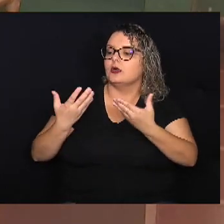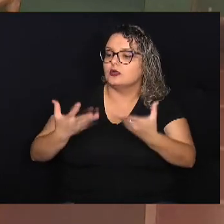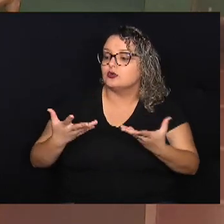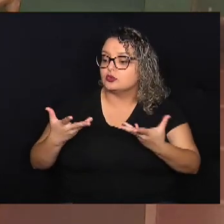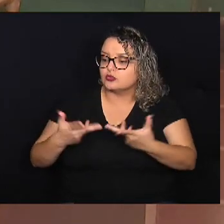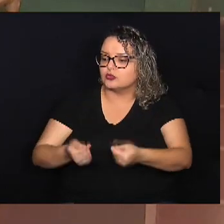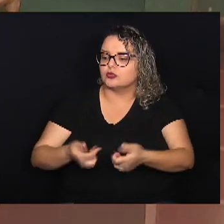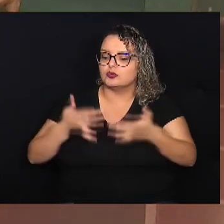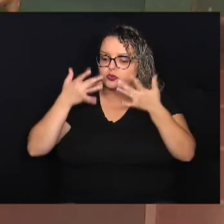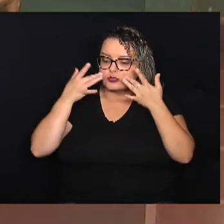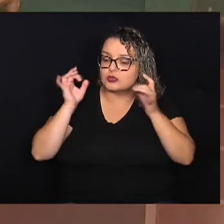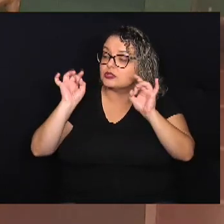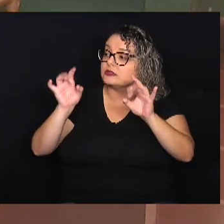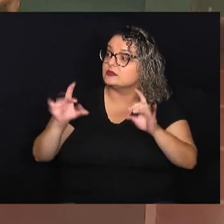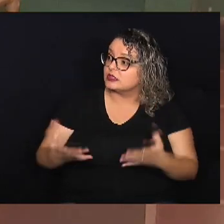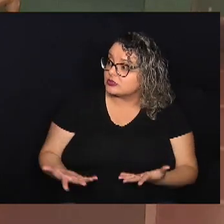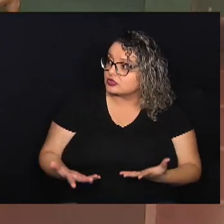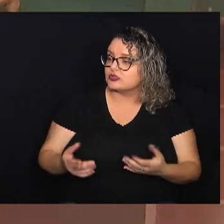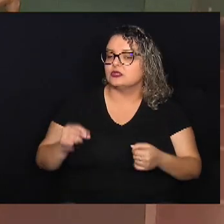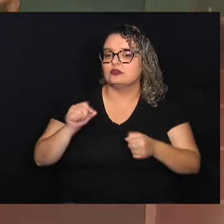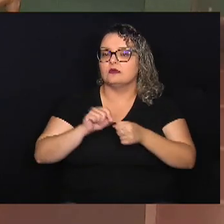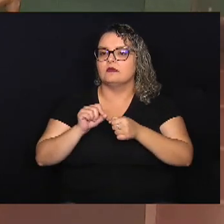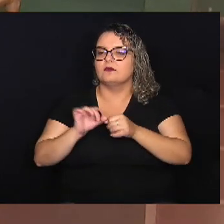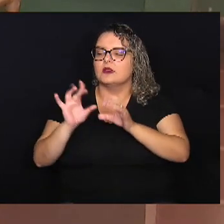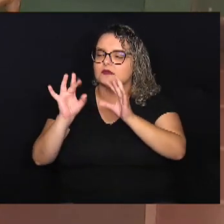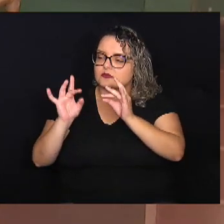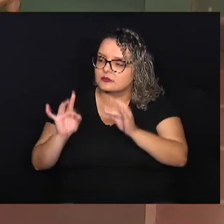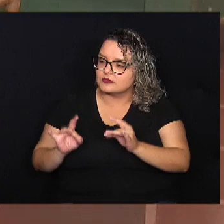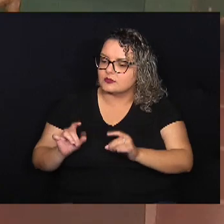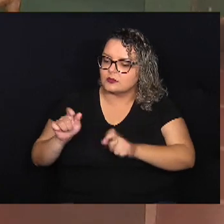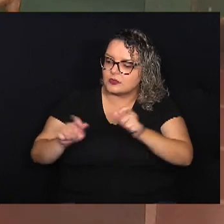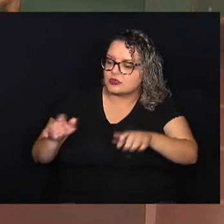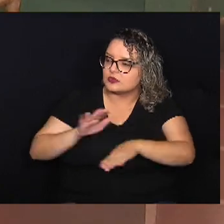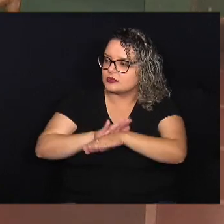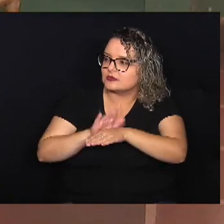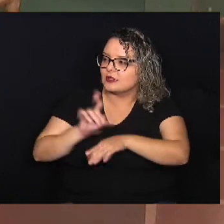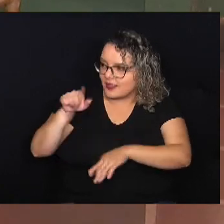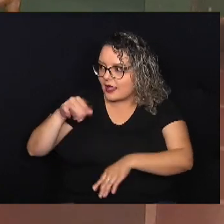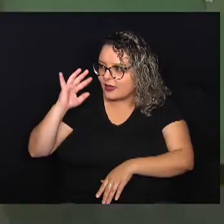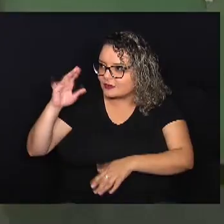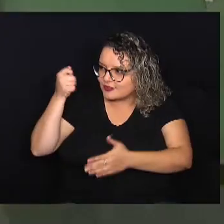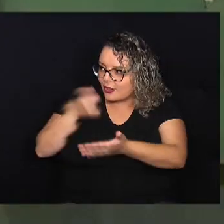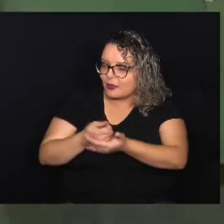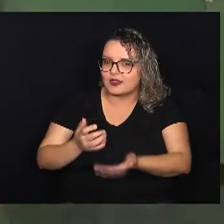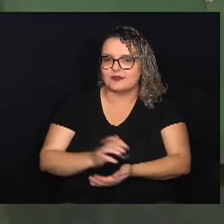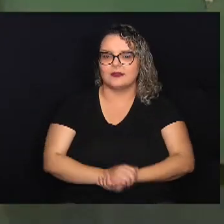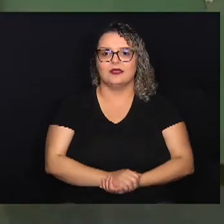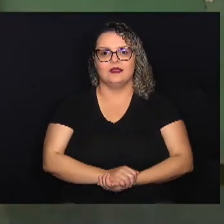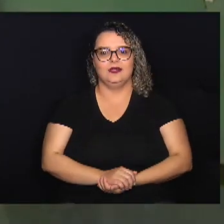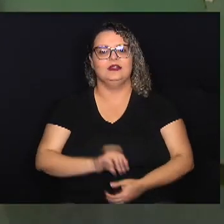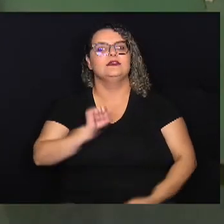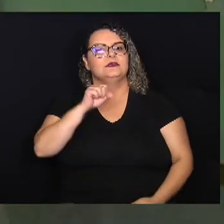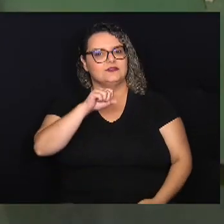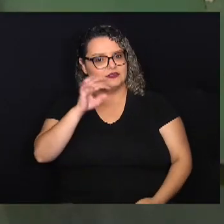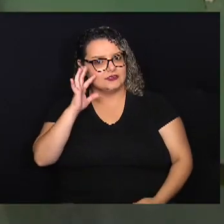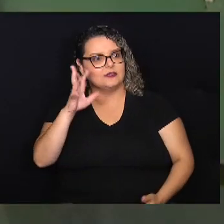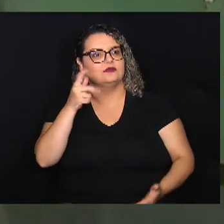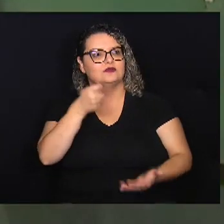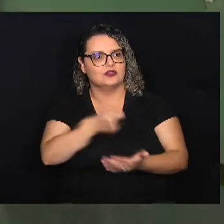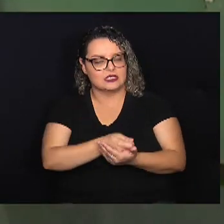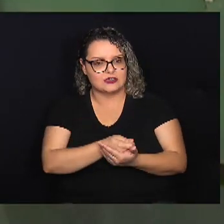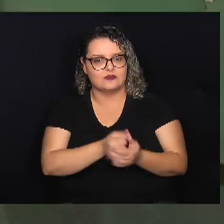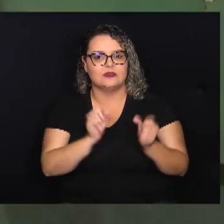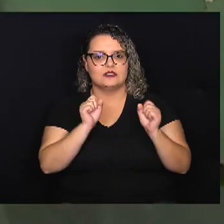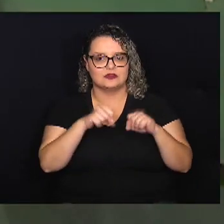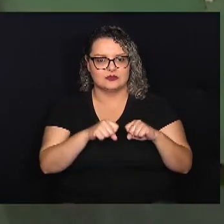espetáculo especial, feito a dedo, por várias mãos. É uma realização de um sonho? É uma realização de um sonho.